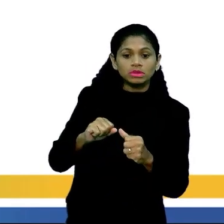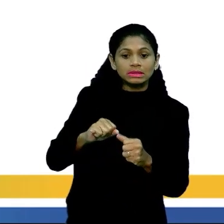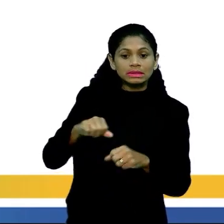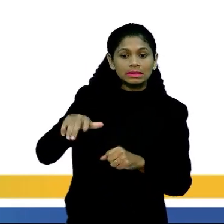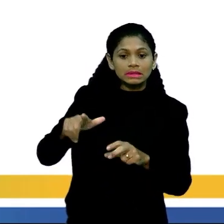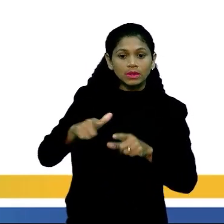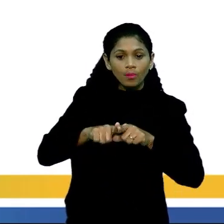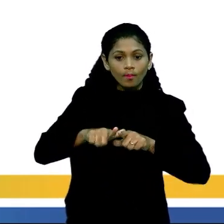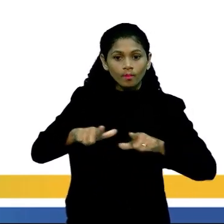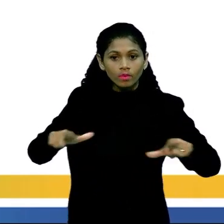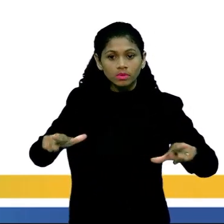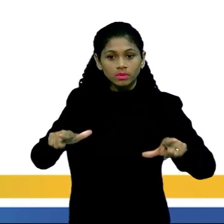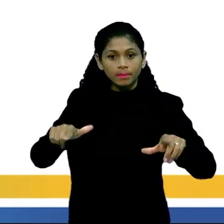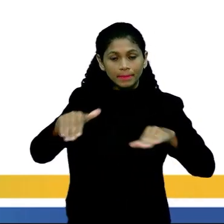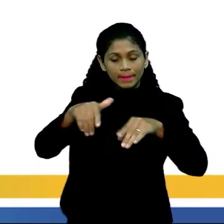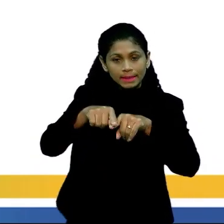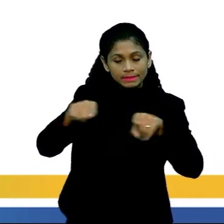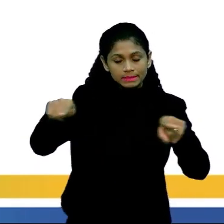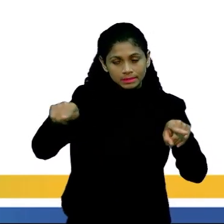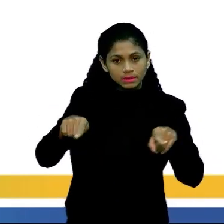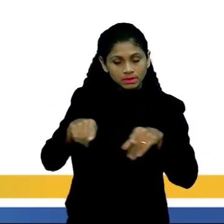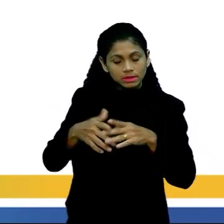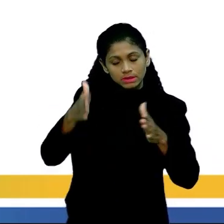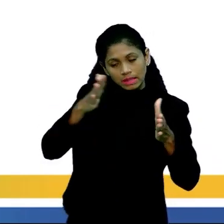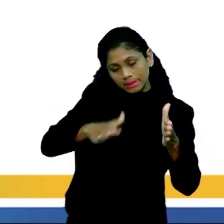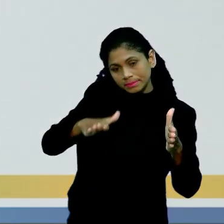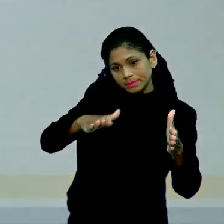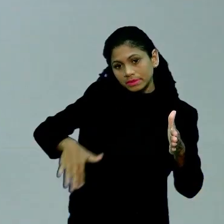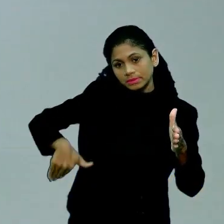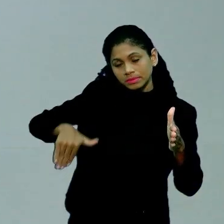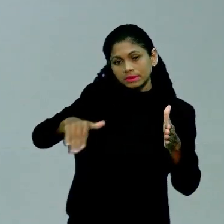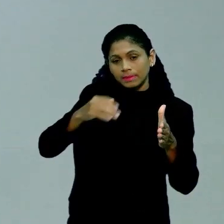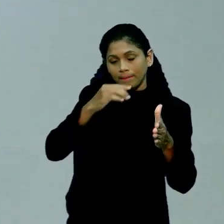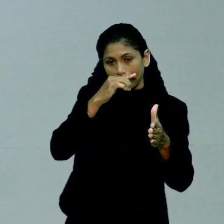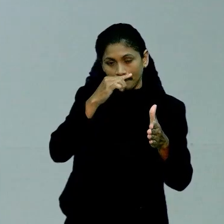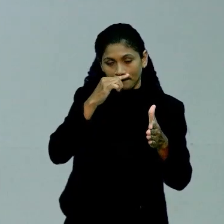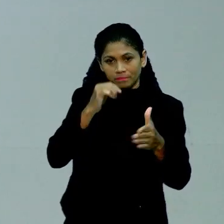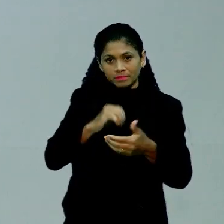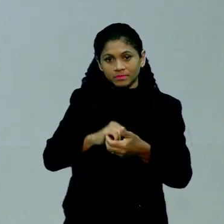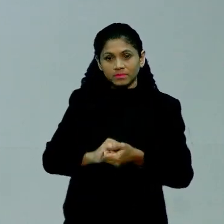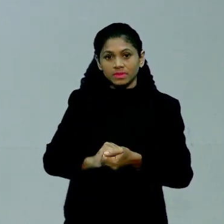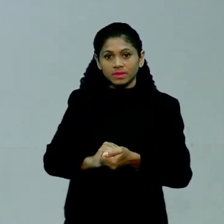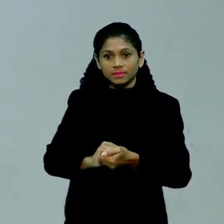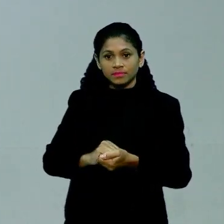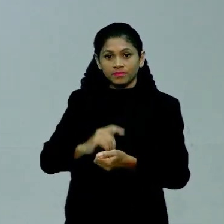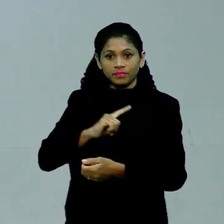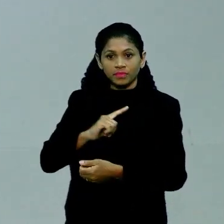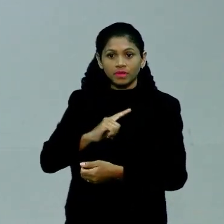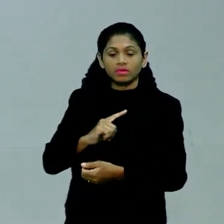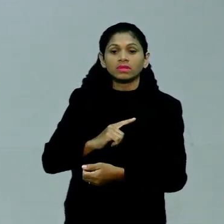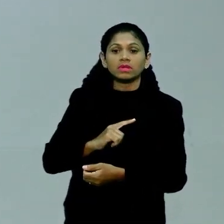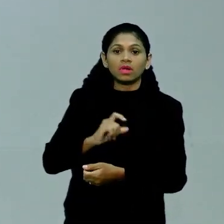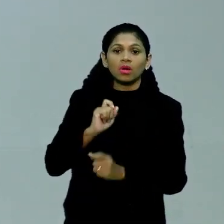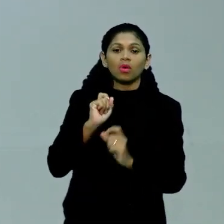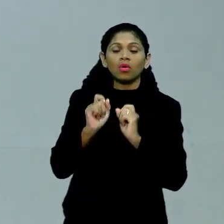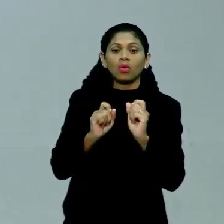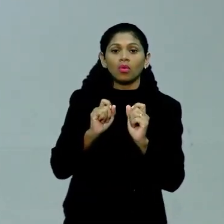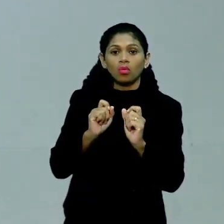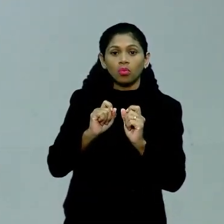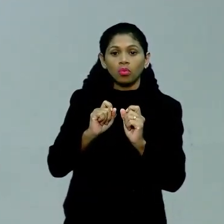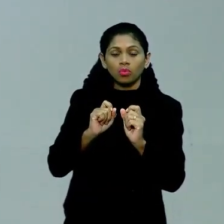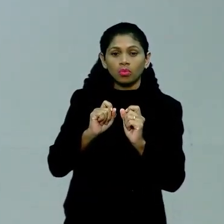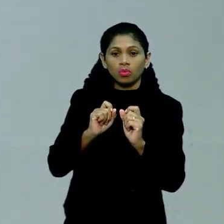processo uma substância química, normalmente é sulfato de alumínio, e esse sulfato de alumínio ele vai